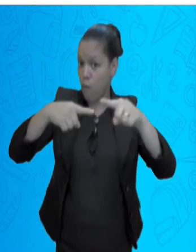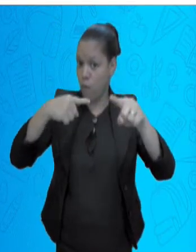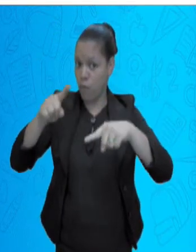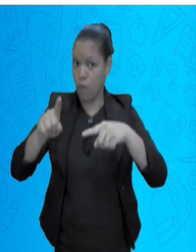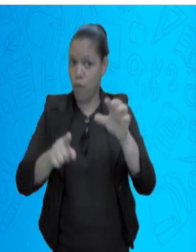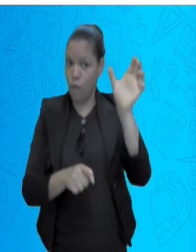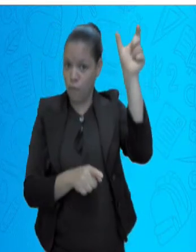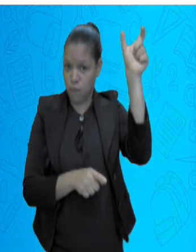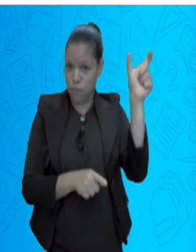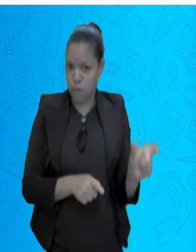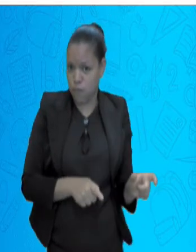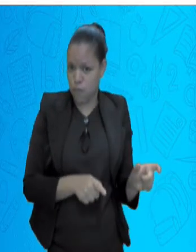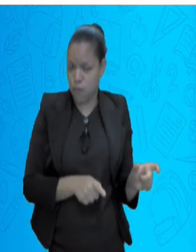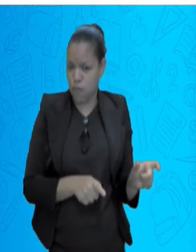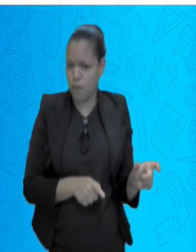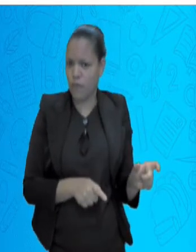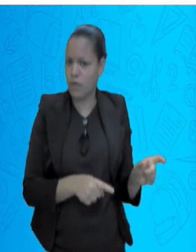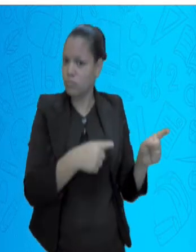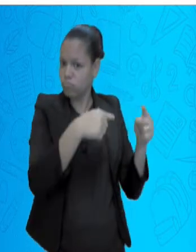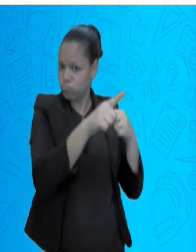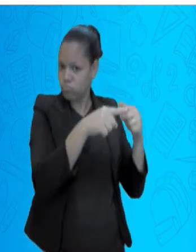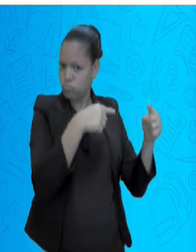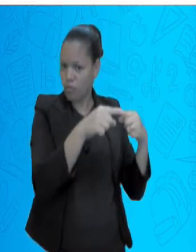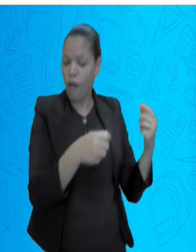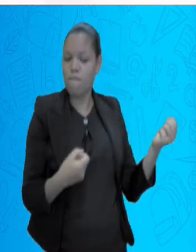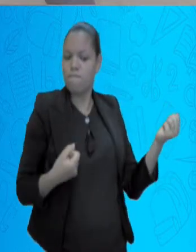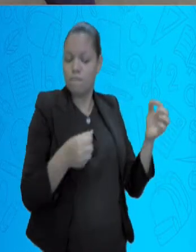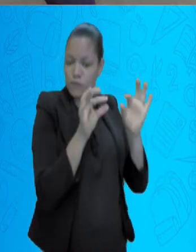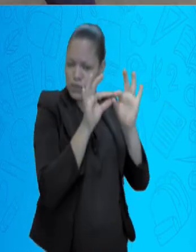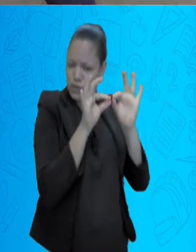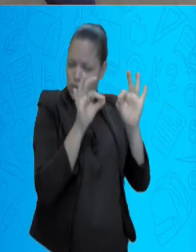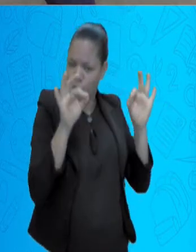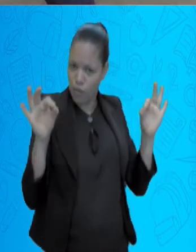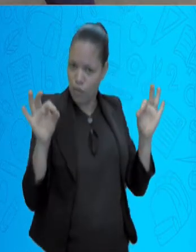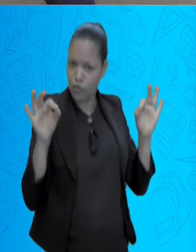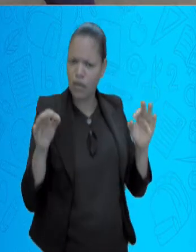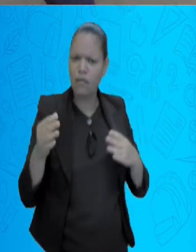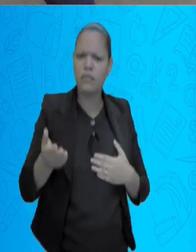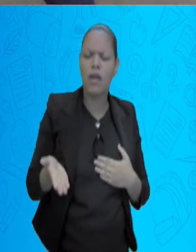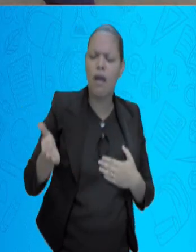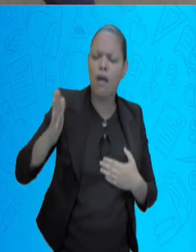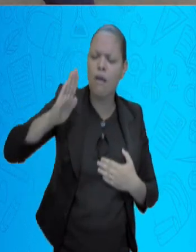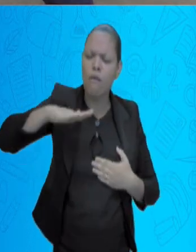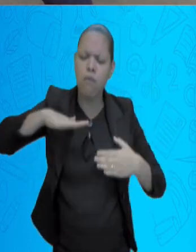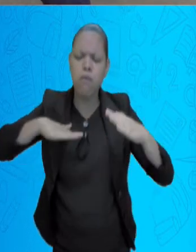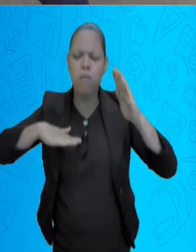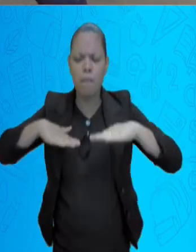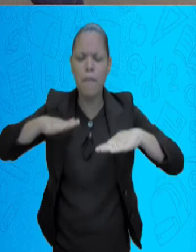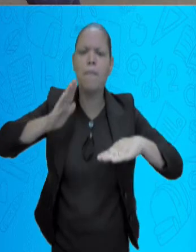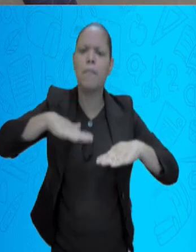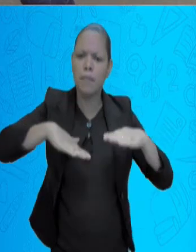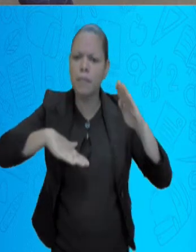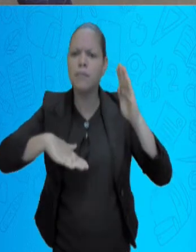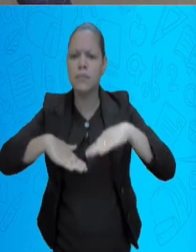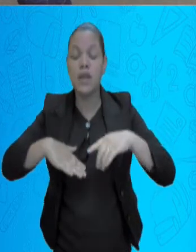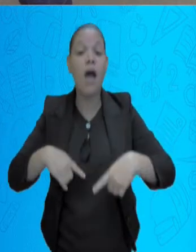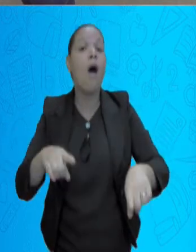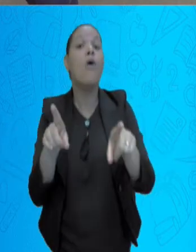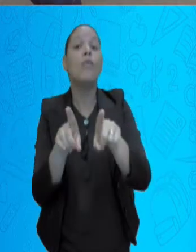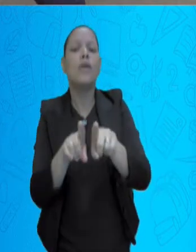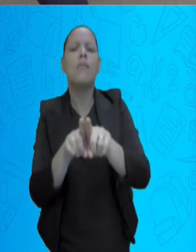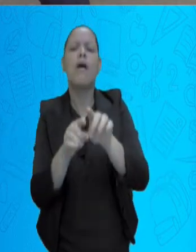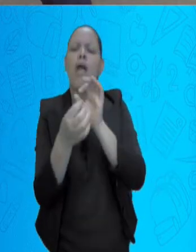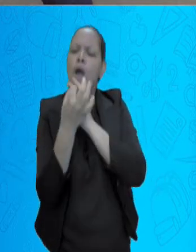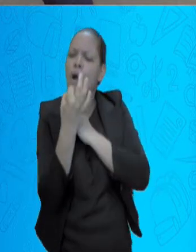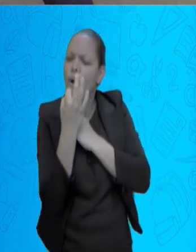Nós temos aqui instrumento de corda, percussão e sopro. Vamos